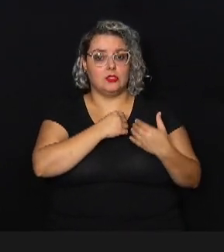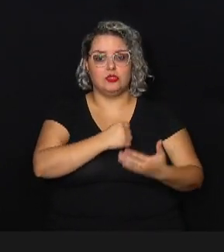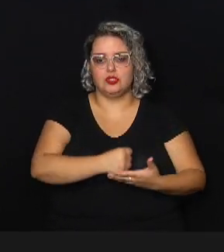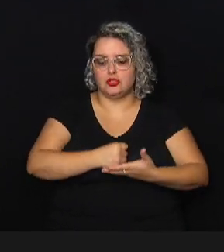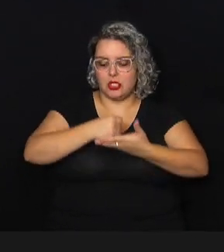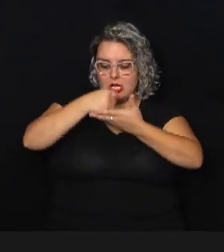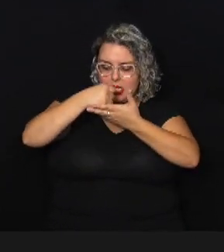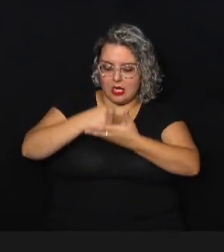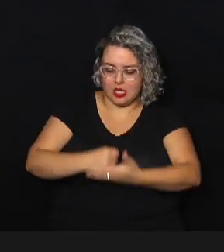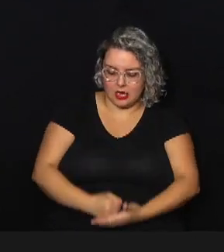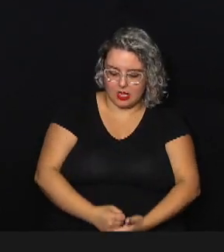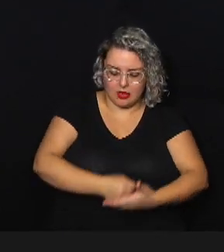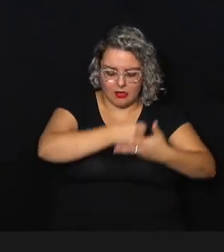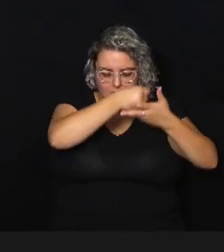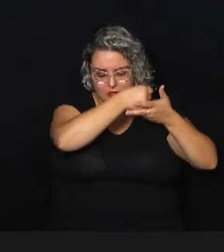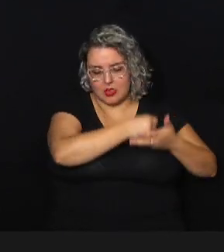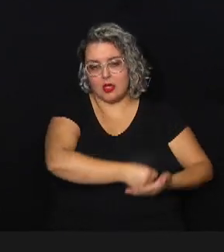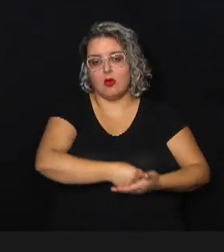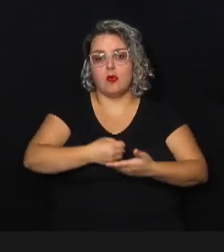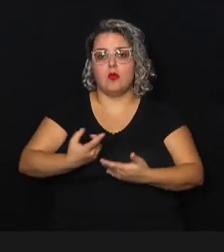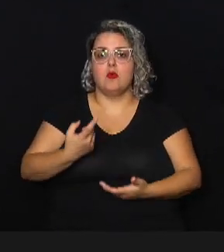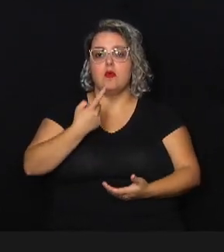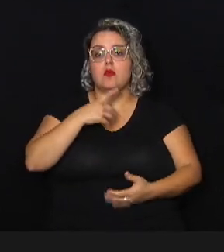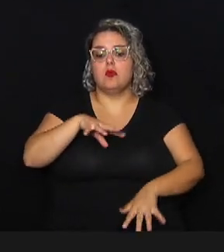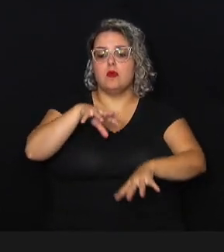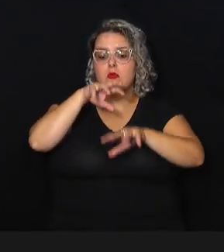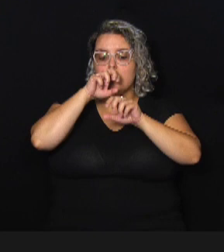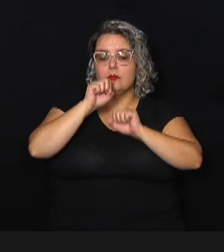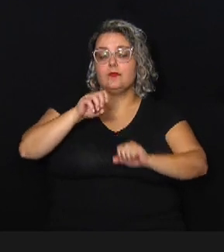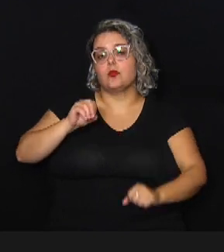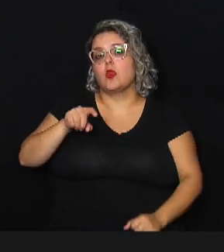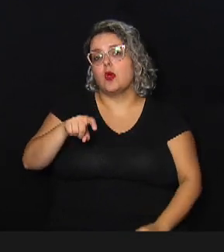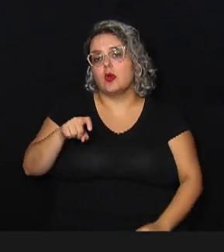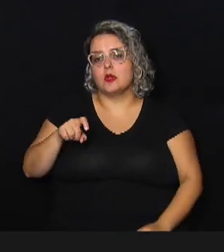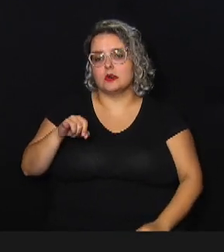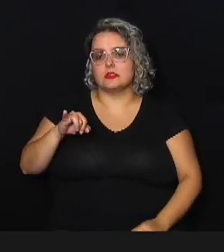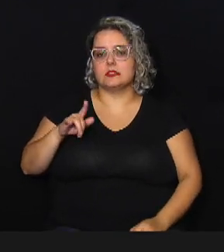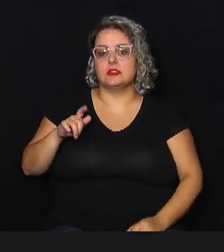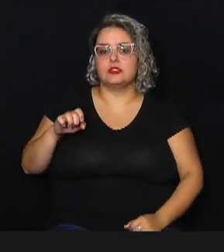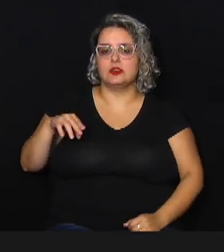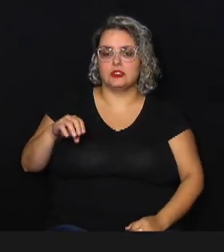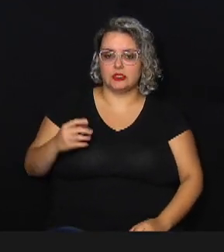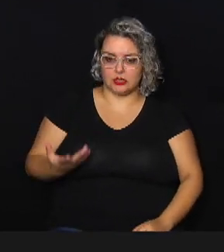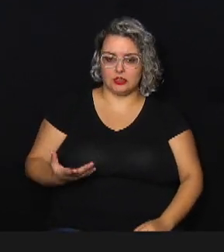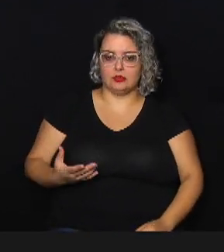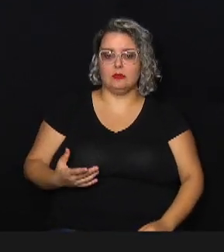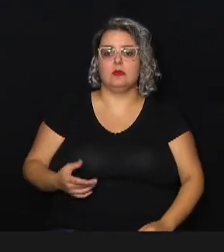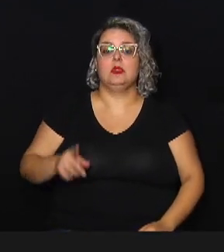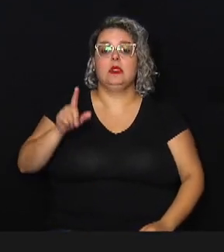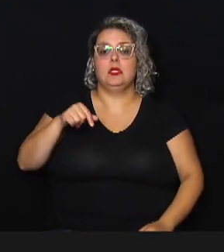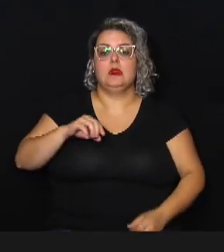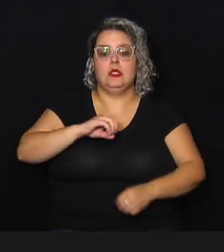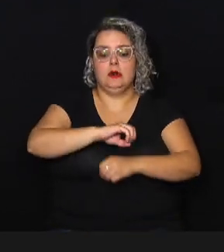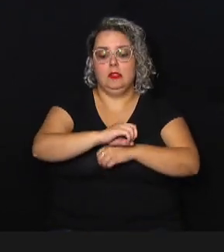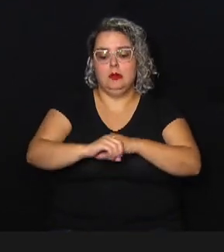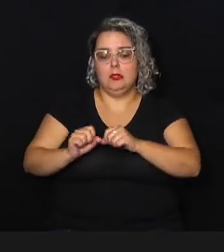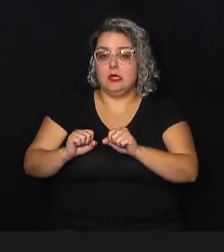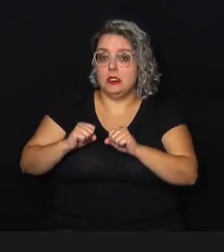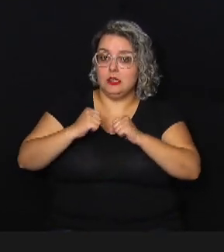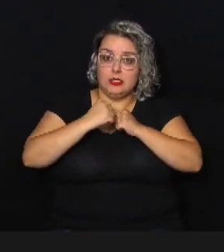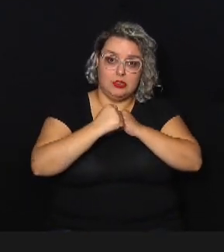no nosso organismo, pelos glóbulos brancos ou os leucócitos, tá, que são as nossas células de defesa, é a